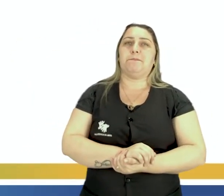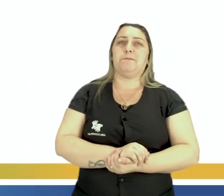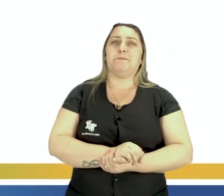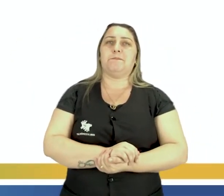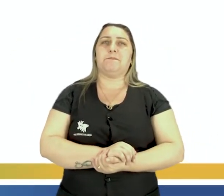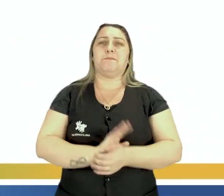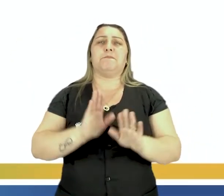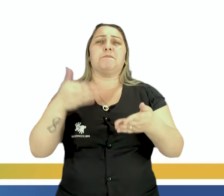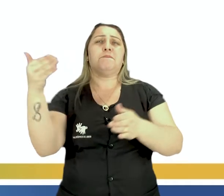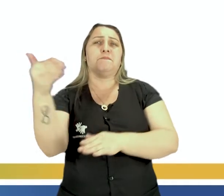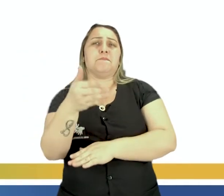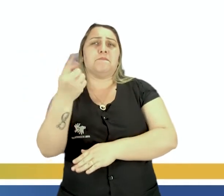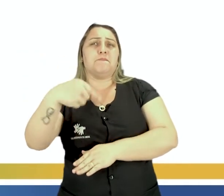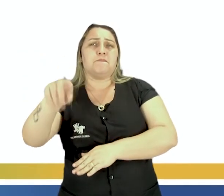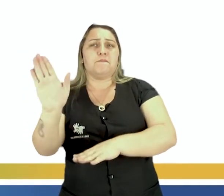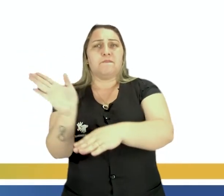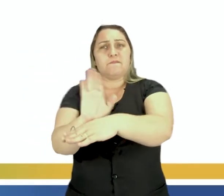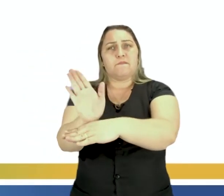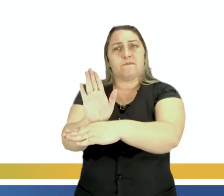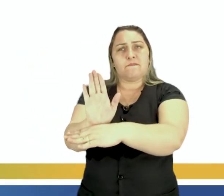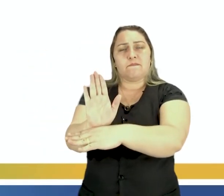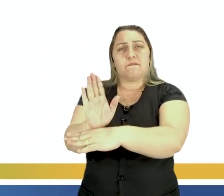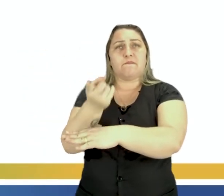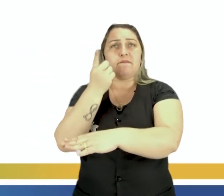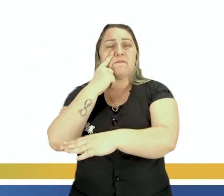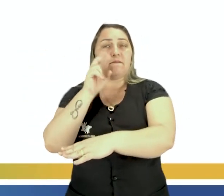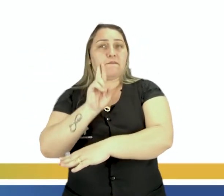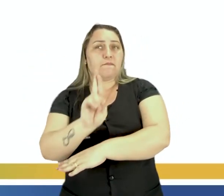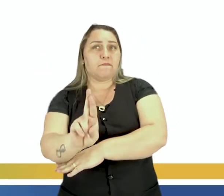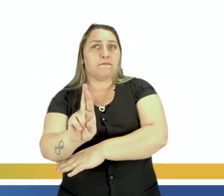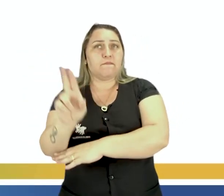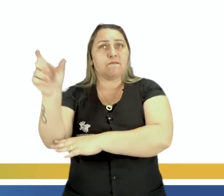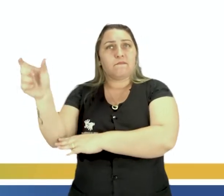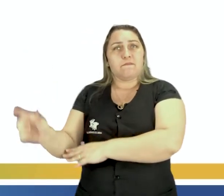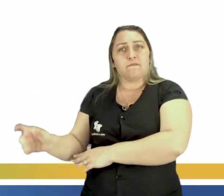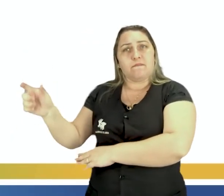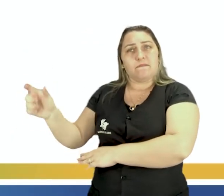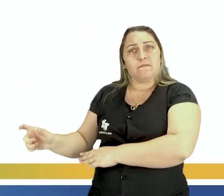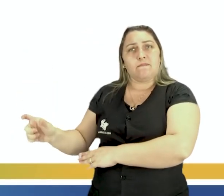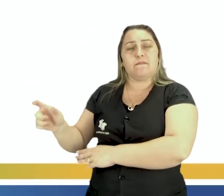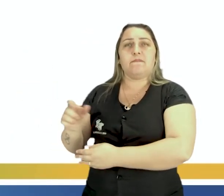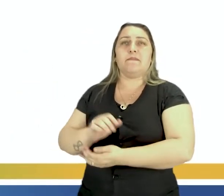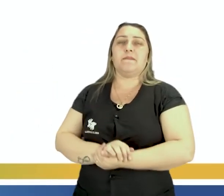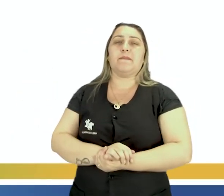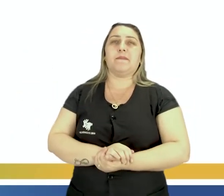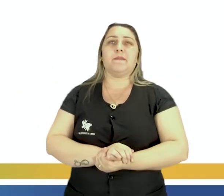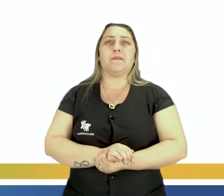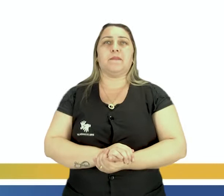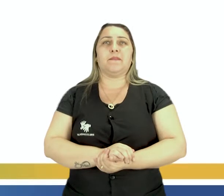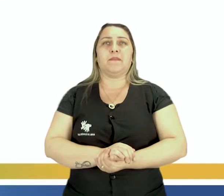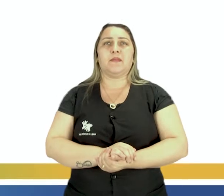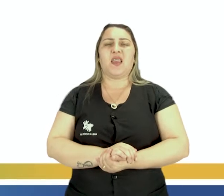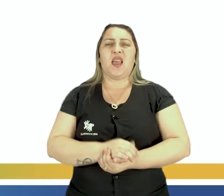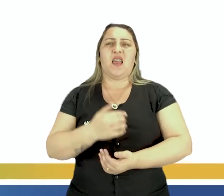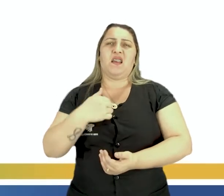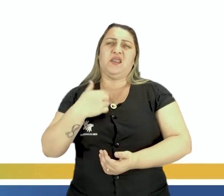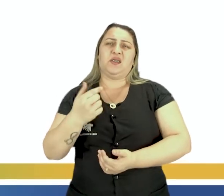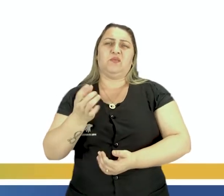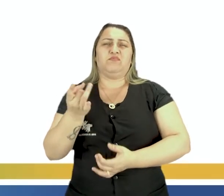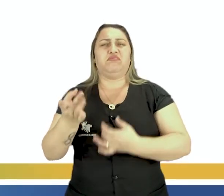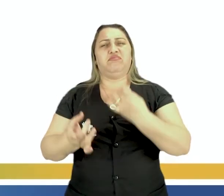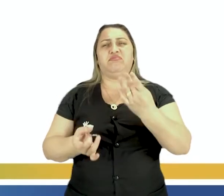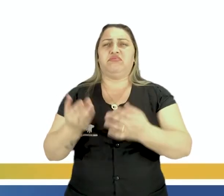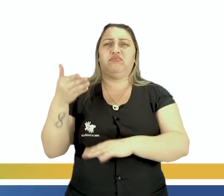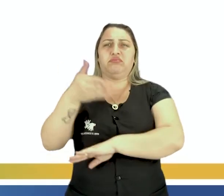Com que frequência você vai ao cinema? Olha a resposta ali ao lado. I usually go to the movies. Eu geralmente vou ao